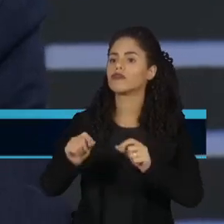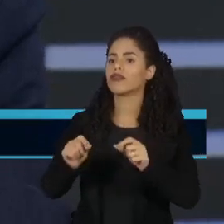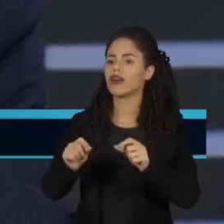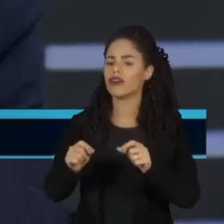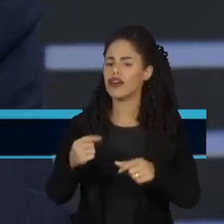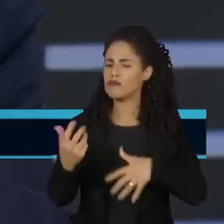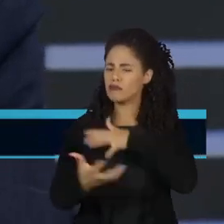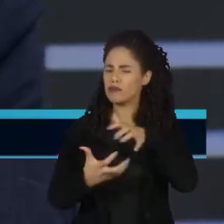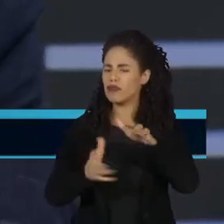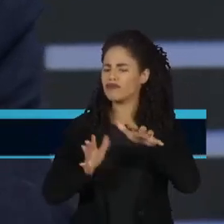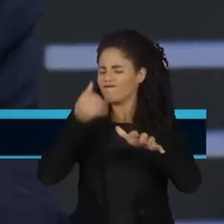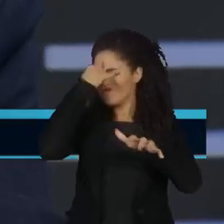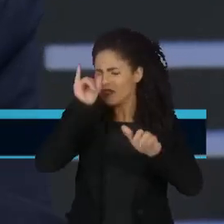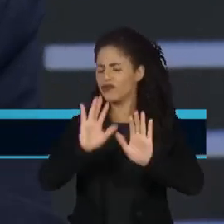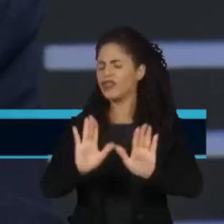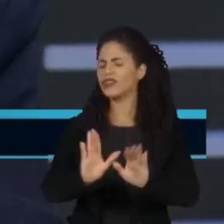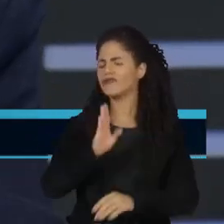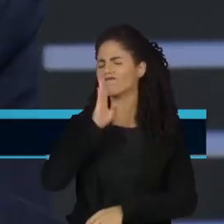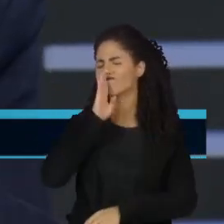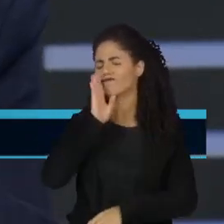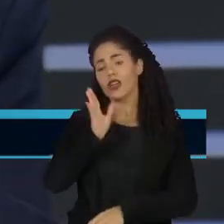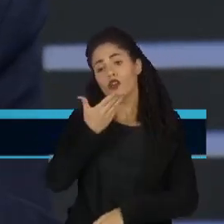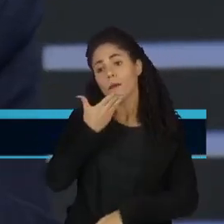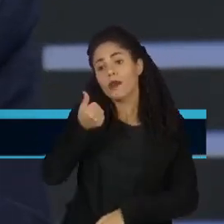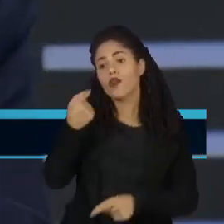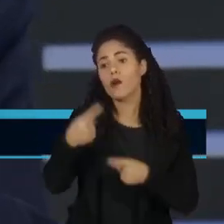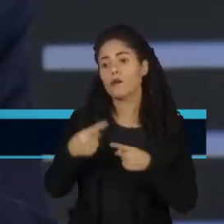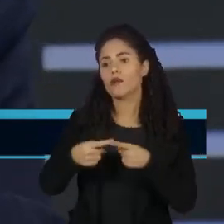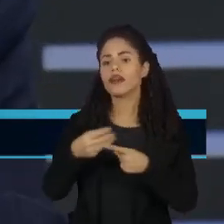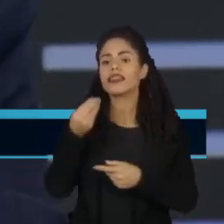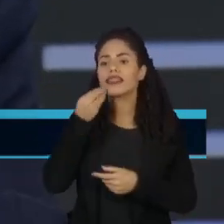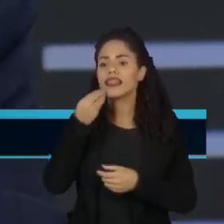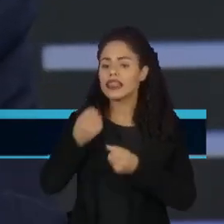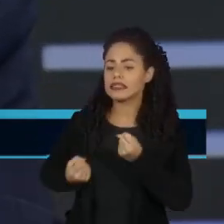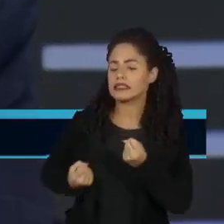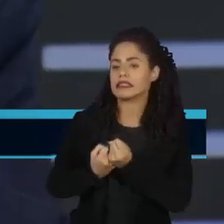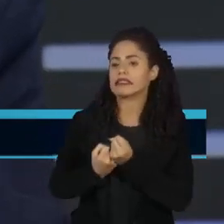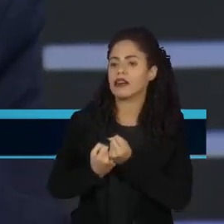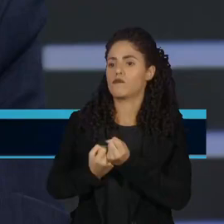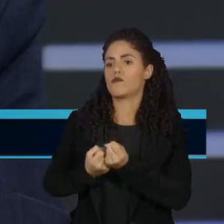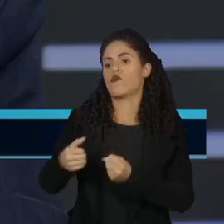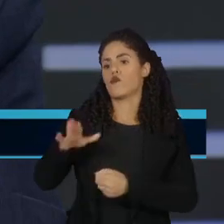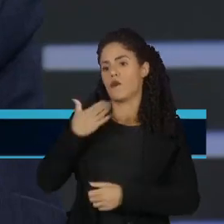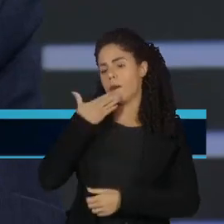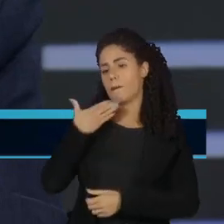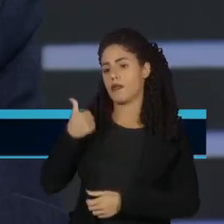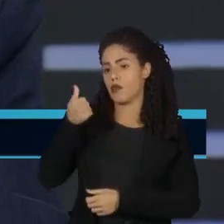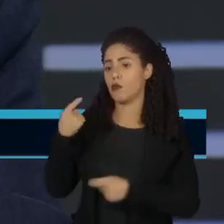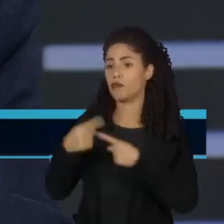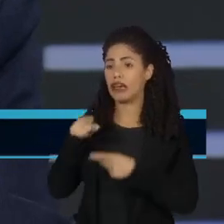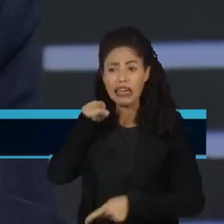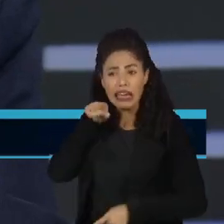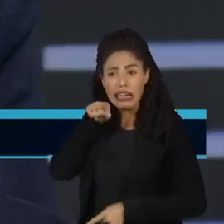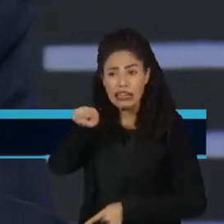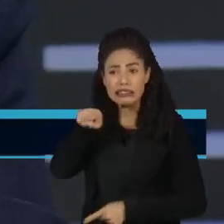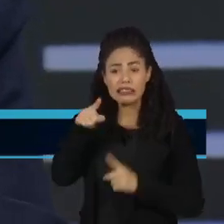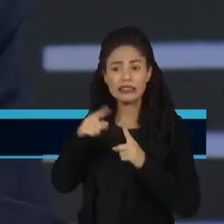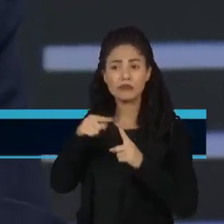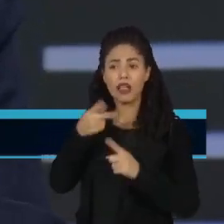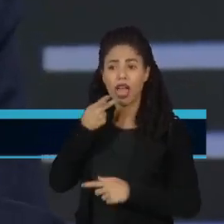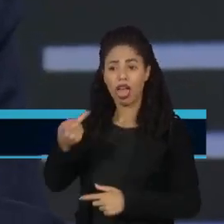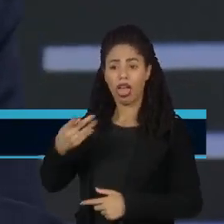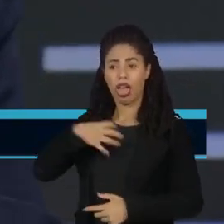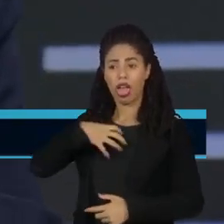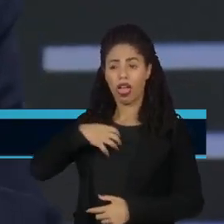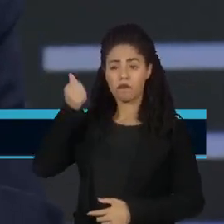turbulência. Ele precisa construir uma base sólida no Congresso Nacional. Esse tipo de fala pega bem entre uma parte